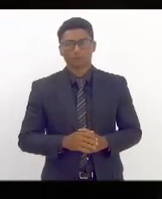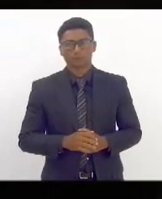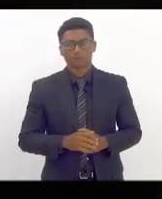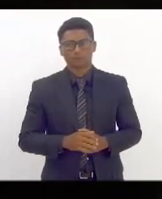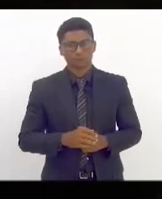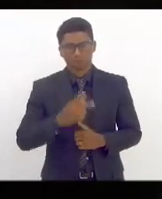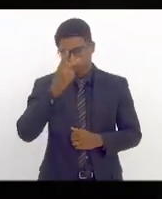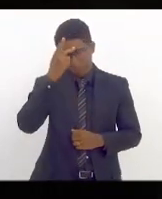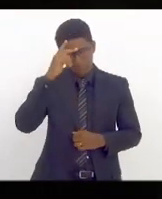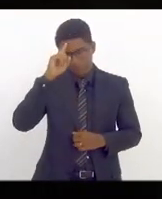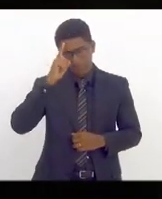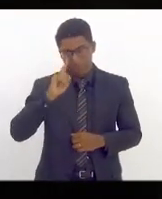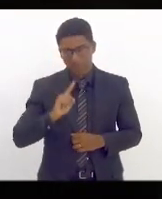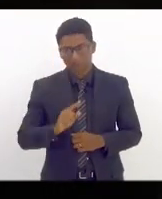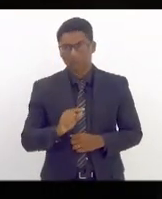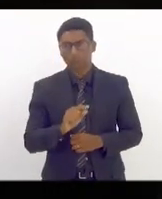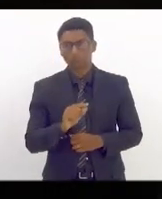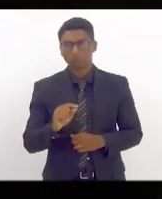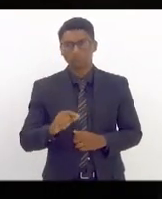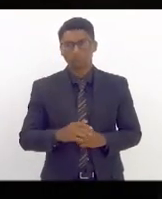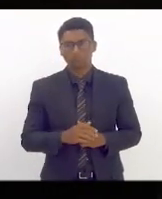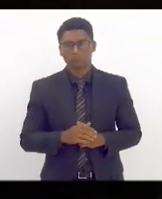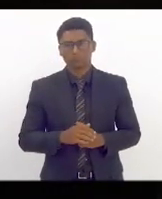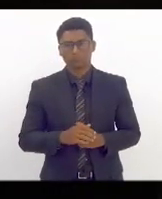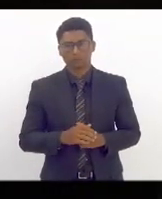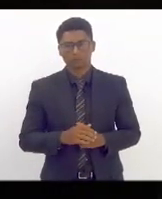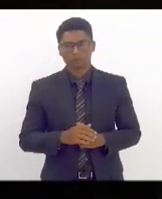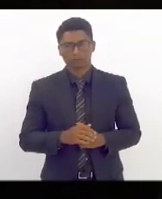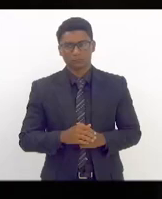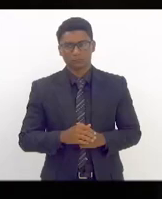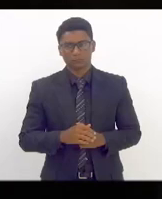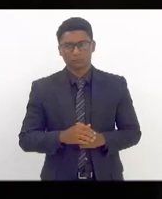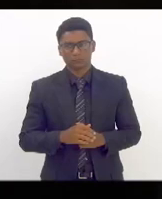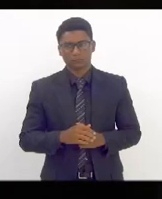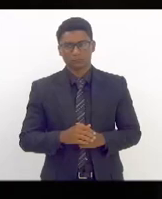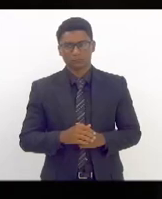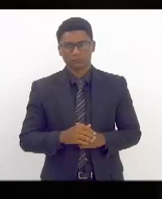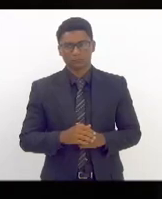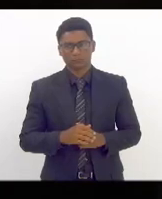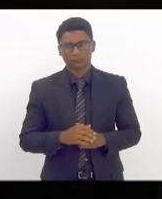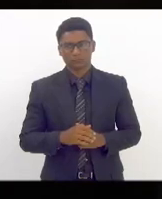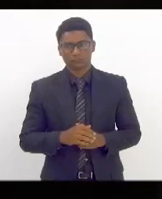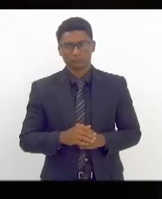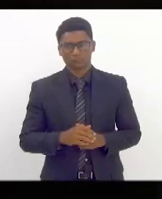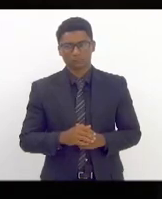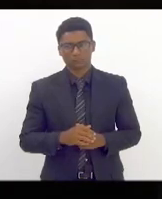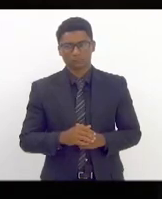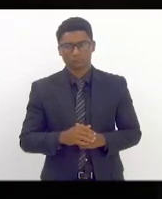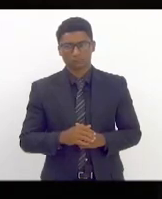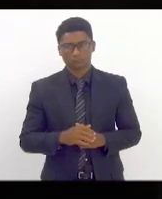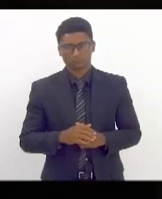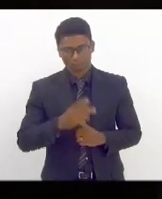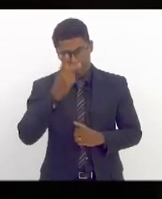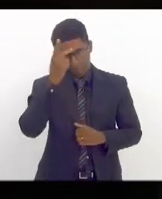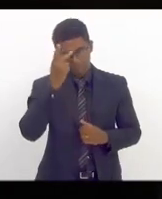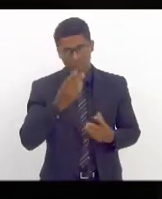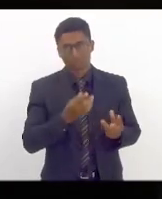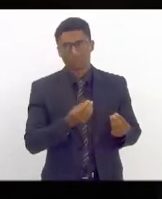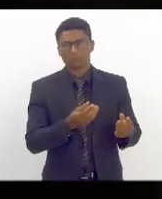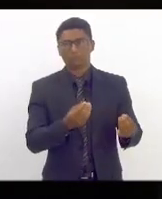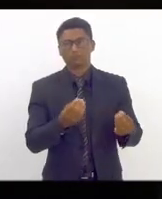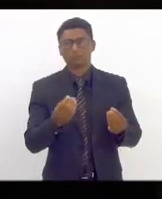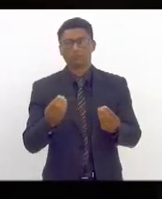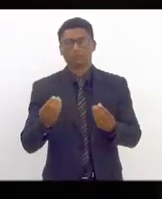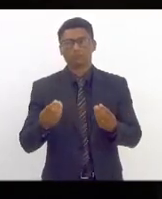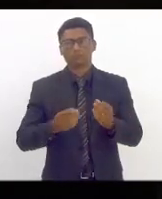tá sabendo que ninguém tá sabendo ninguém quer saber quem não nós muita gente muita gente